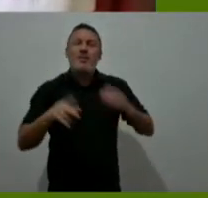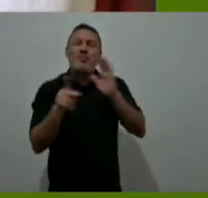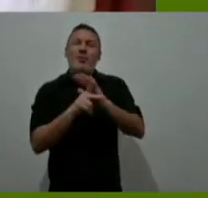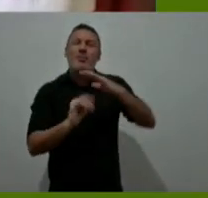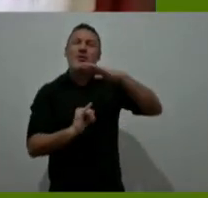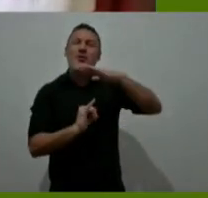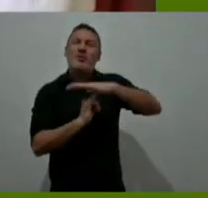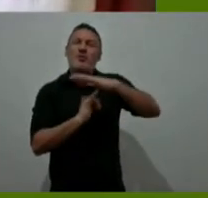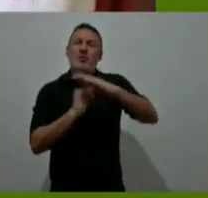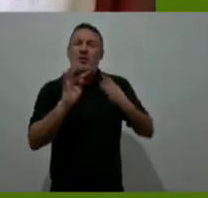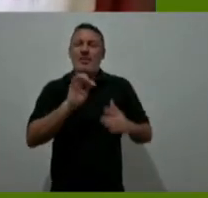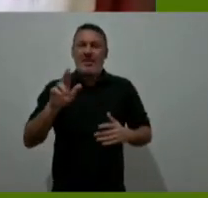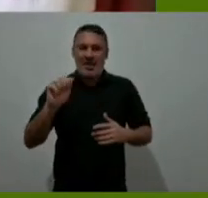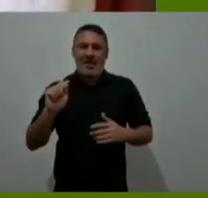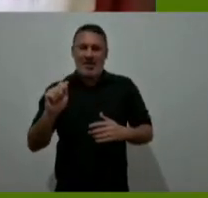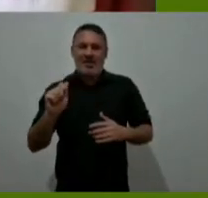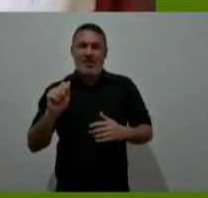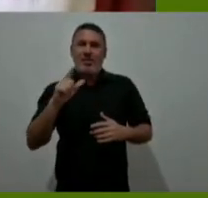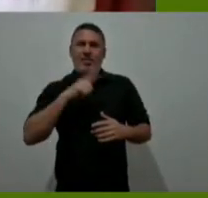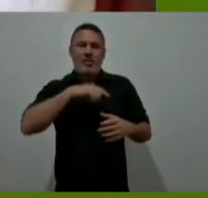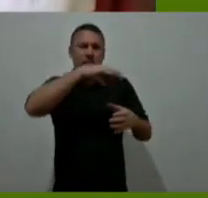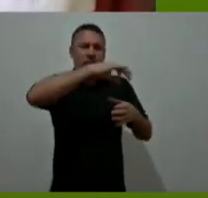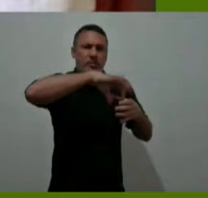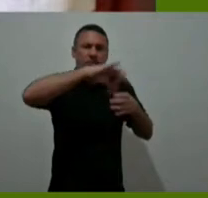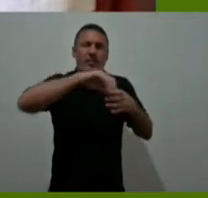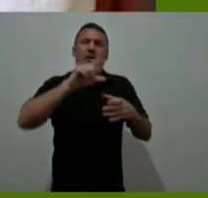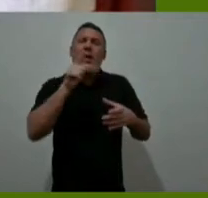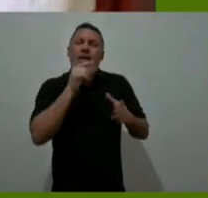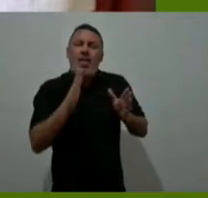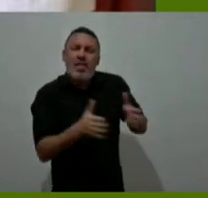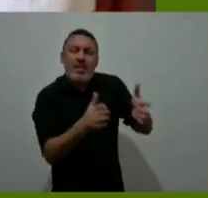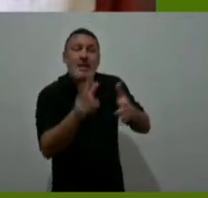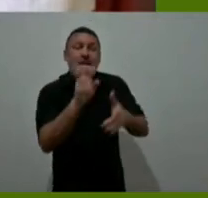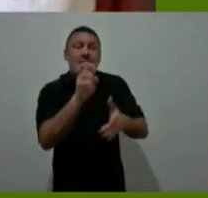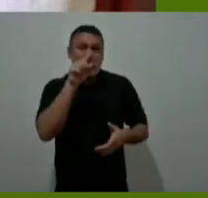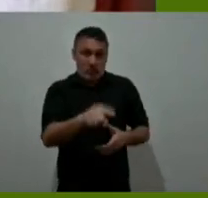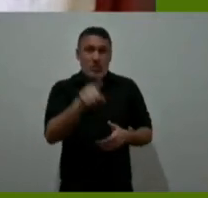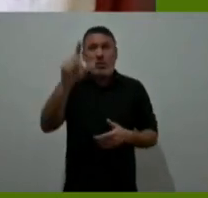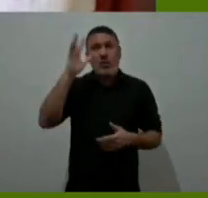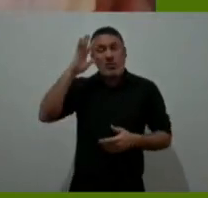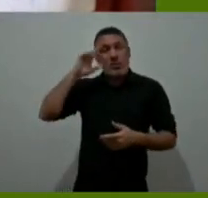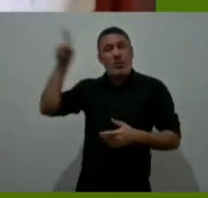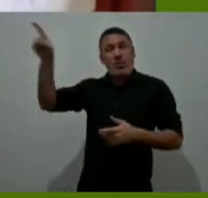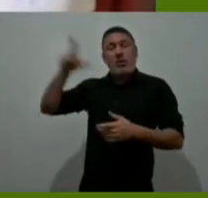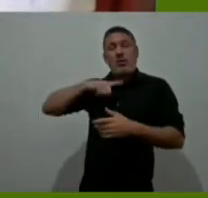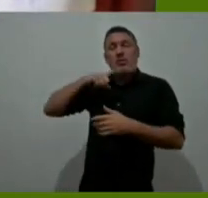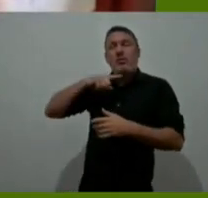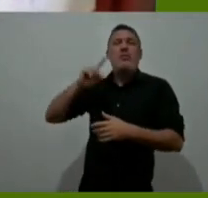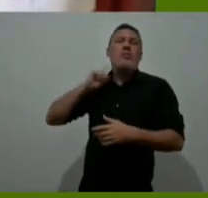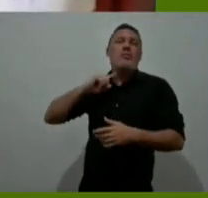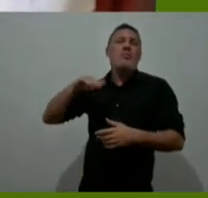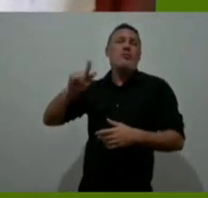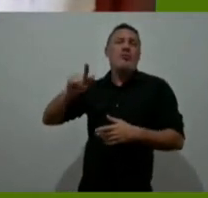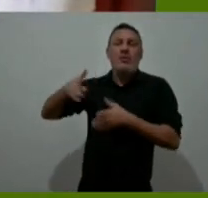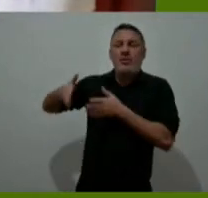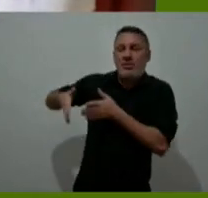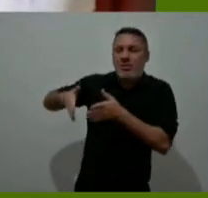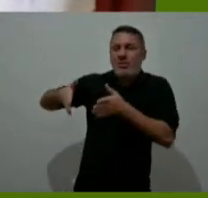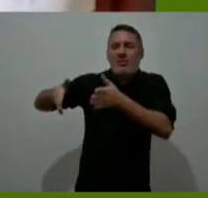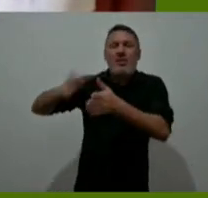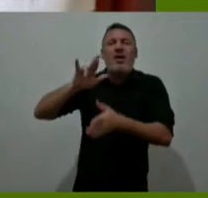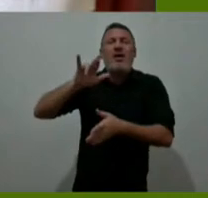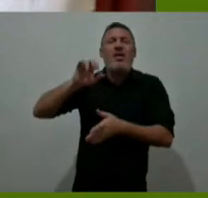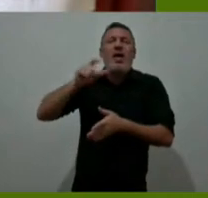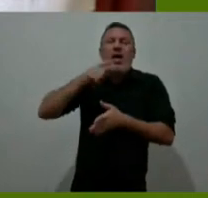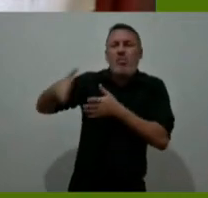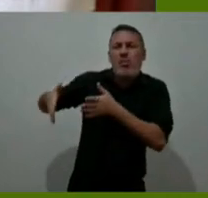Doce é composto de mais ou menos 370 mil nascentes. O Instituto já recuperou em torno de